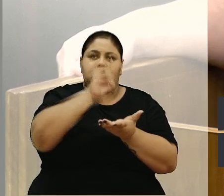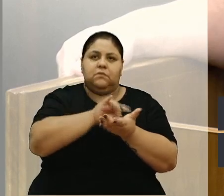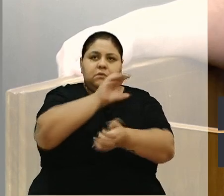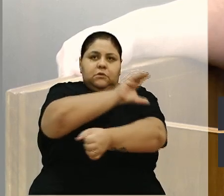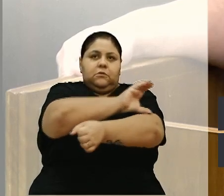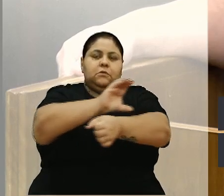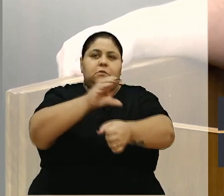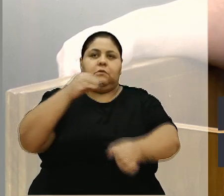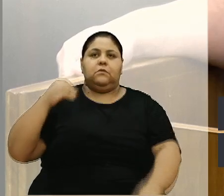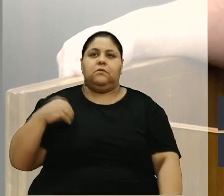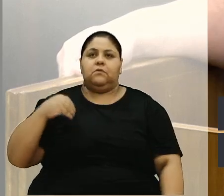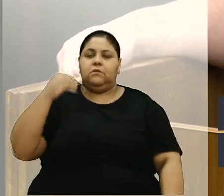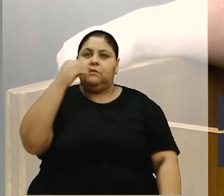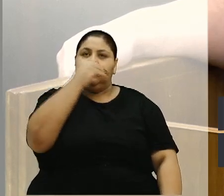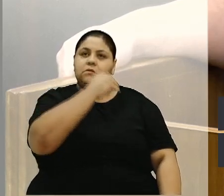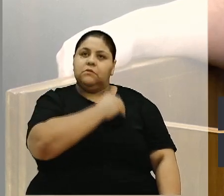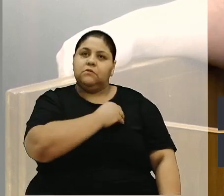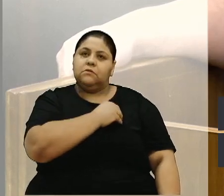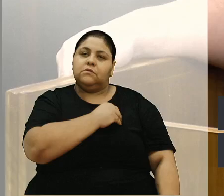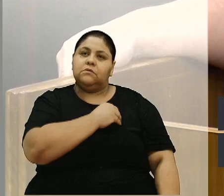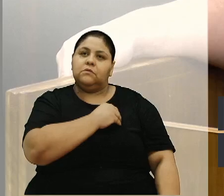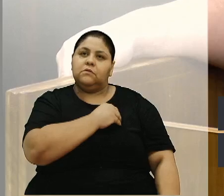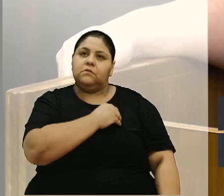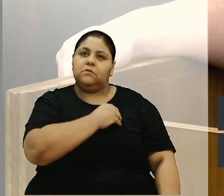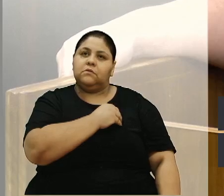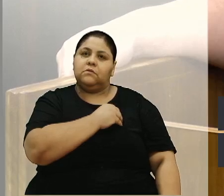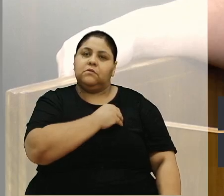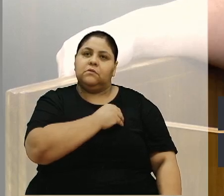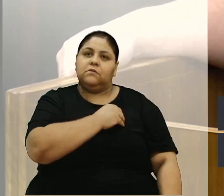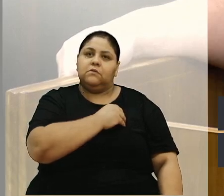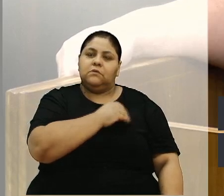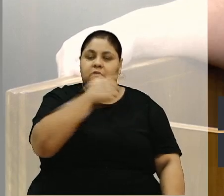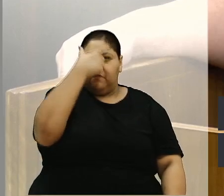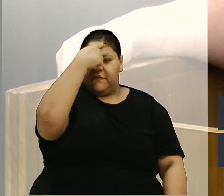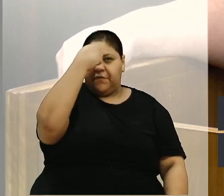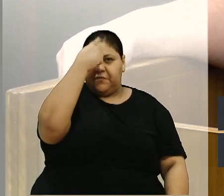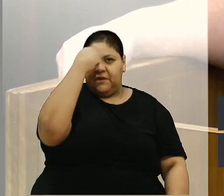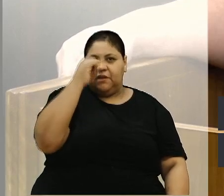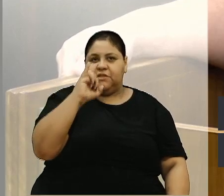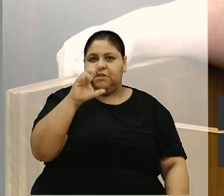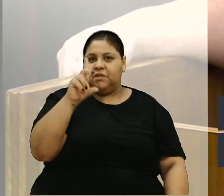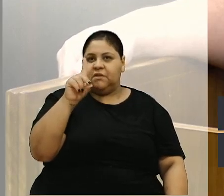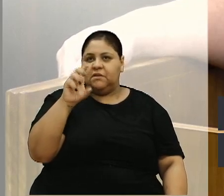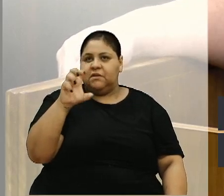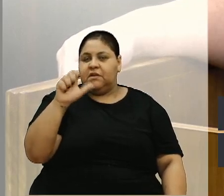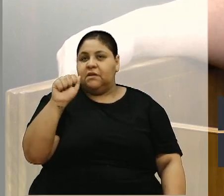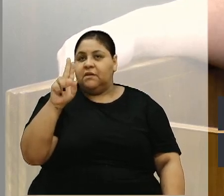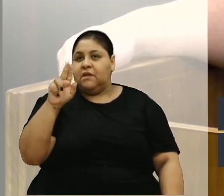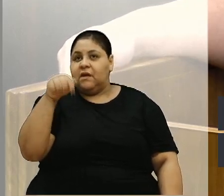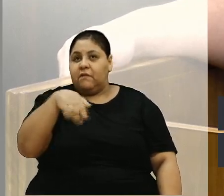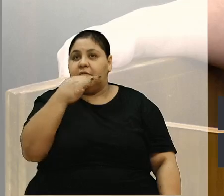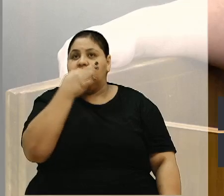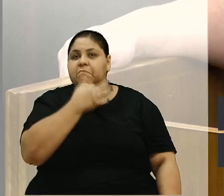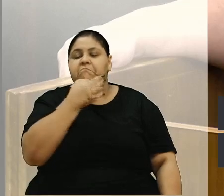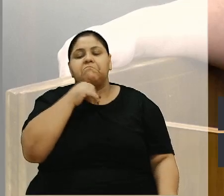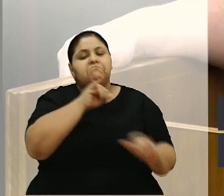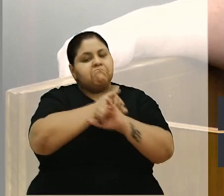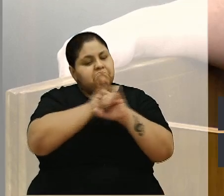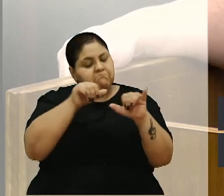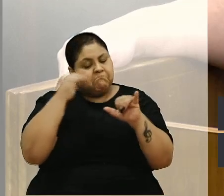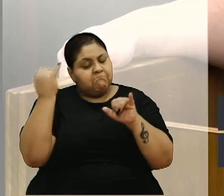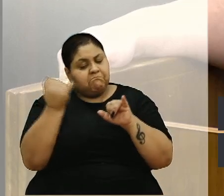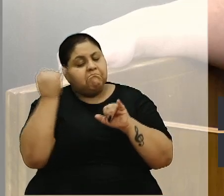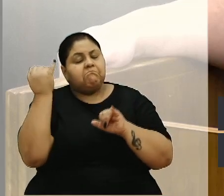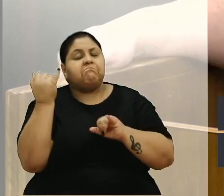medicina na faculdade ideal aqui de Caxias do Sul. Então, olha que notícia